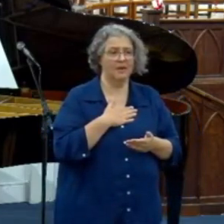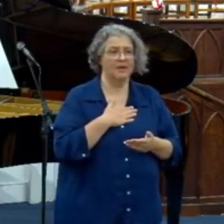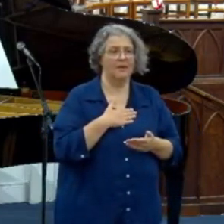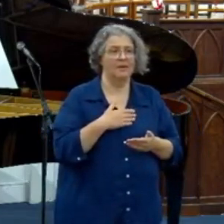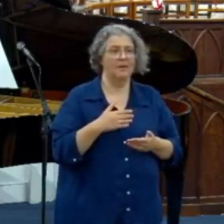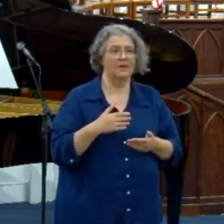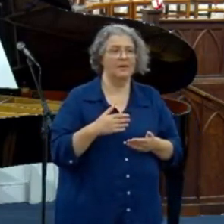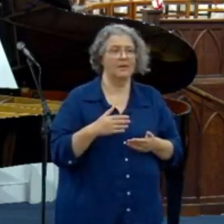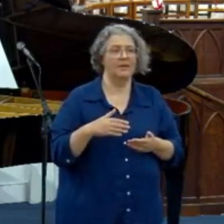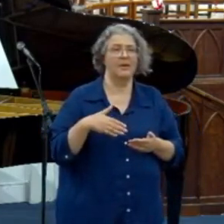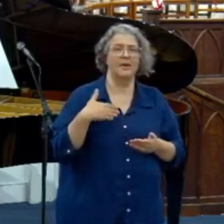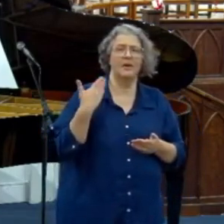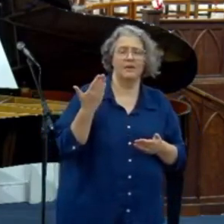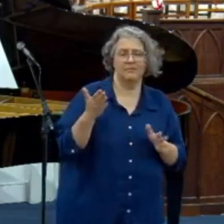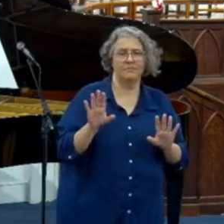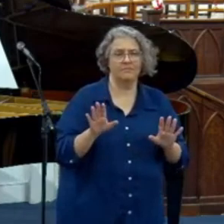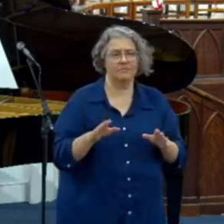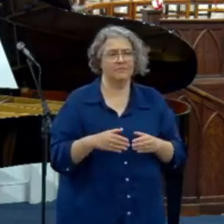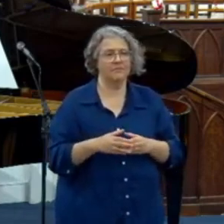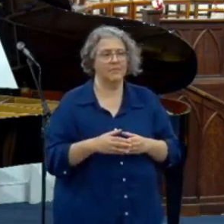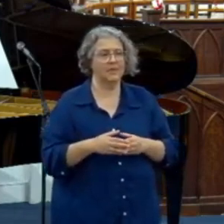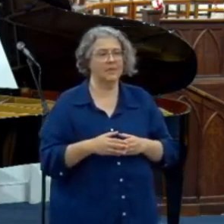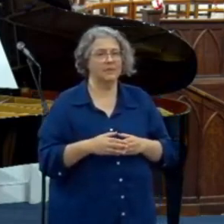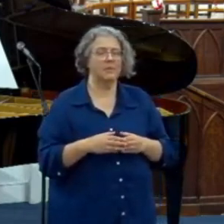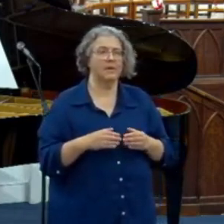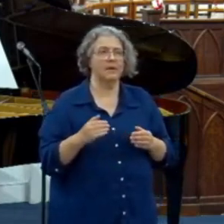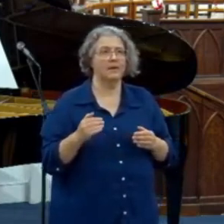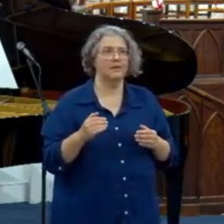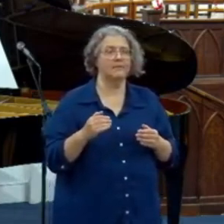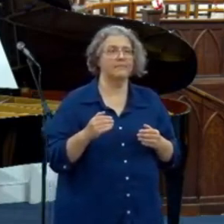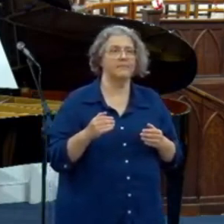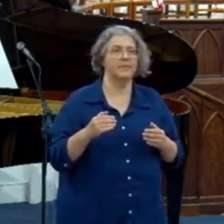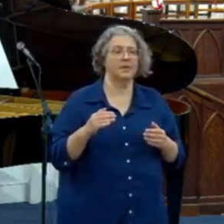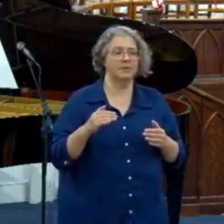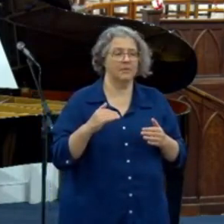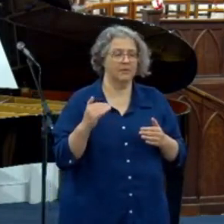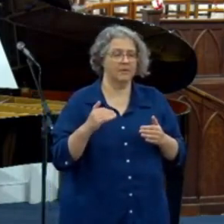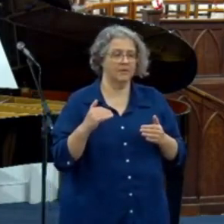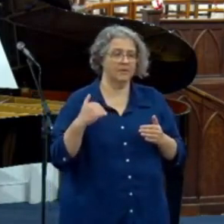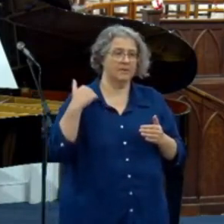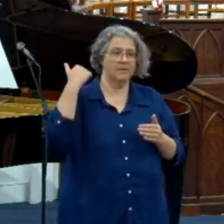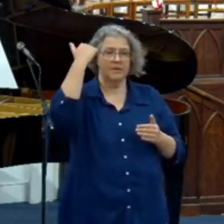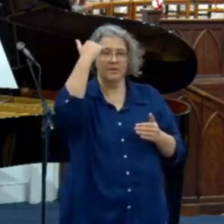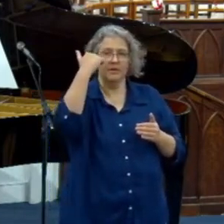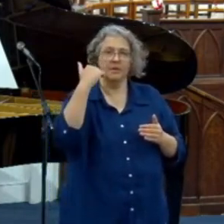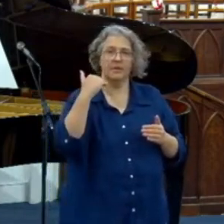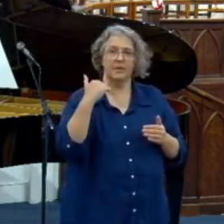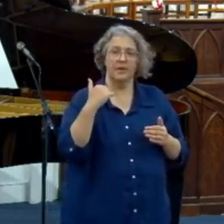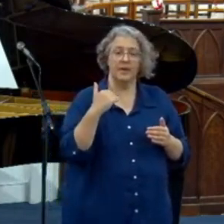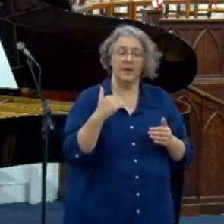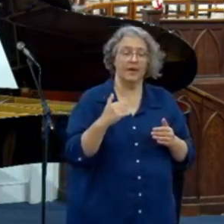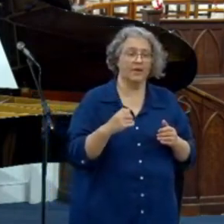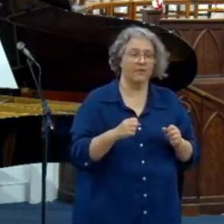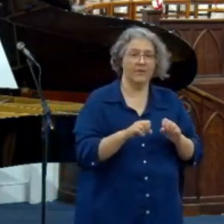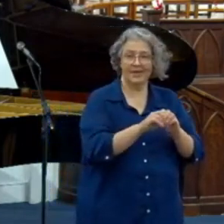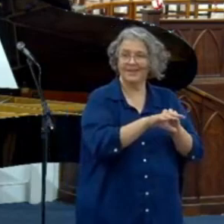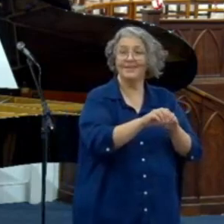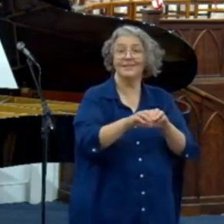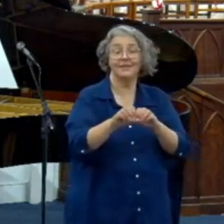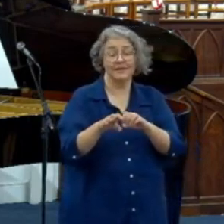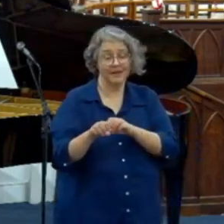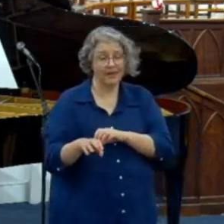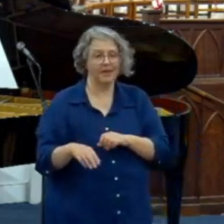rico, claro que isso aqui é uma espécie de hipérbole, isso aqui tem a ver com alguma coisa que Jesus queria verdadeiramente